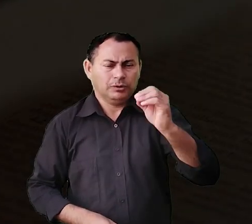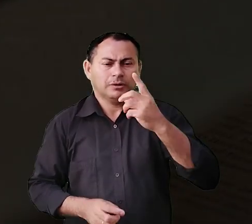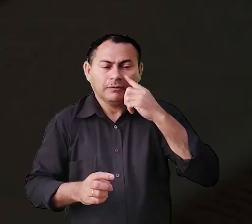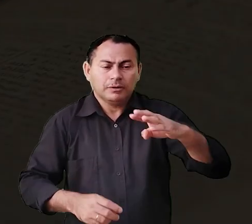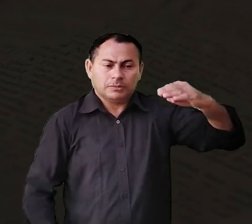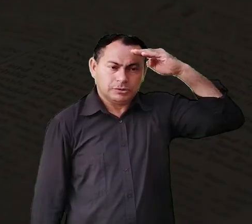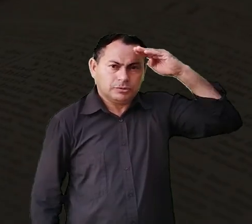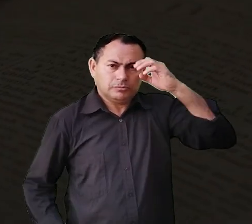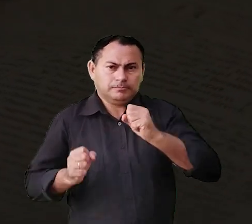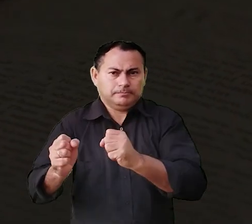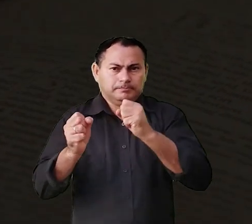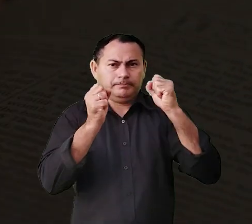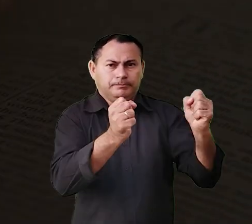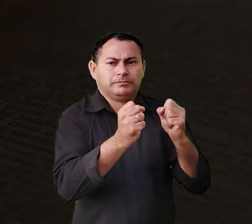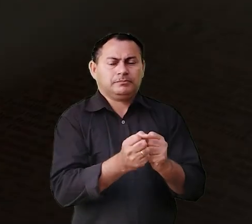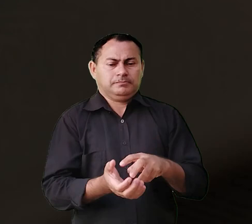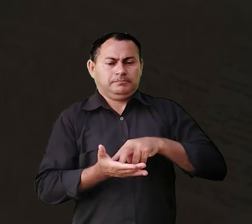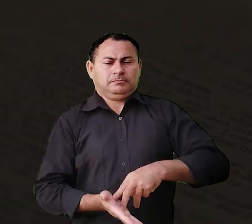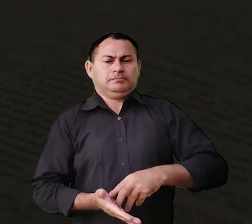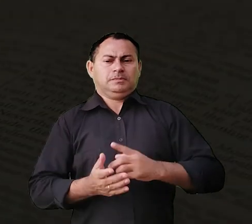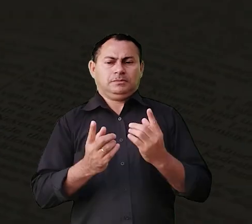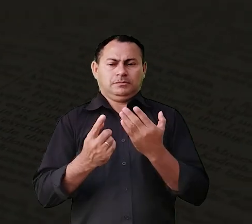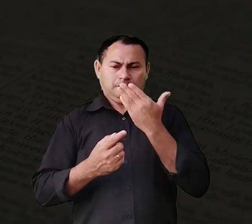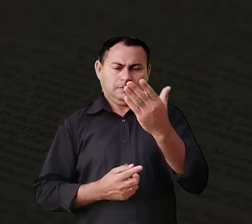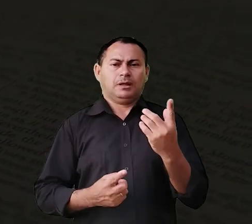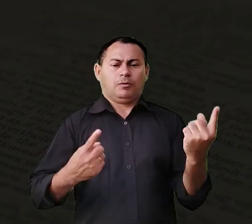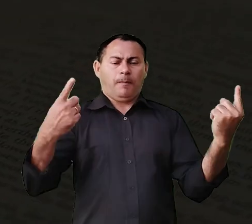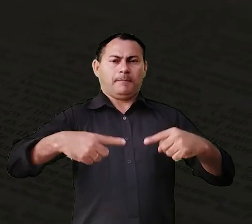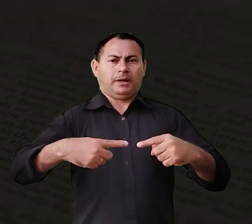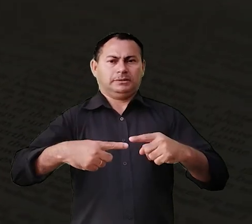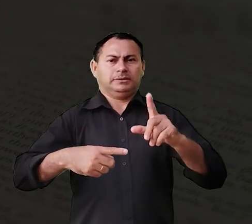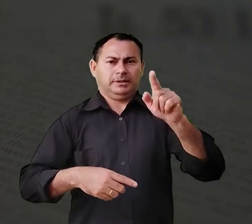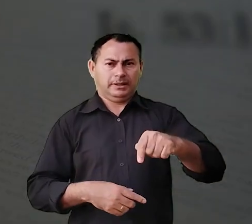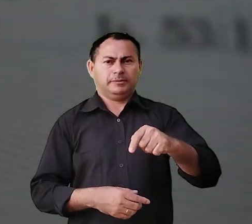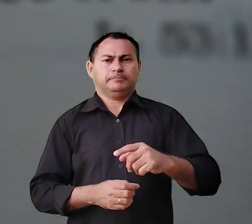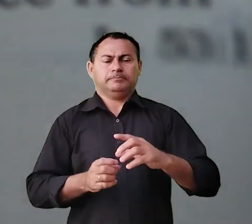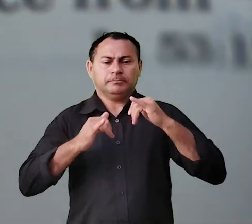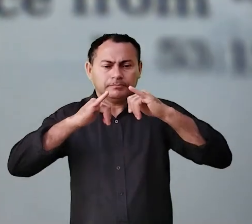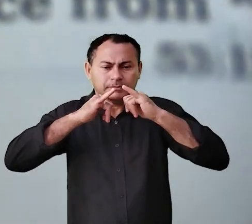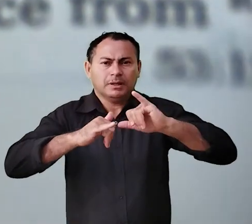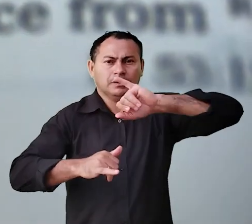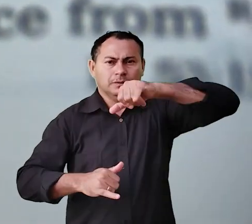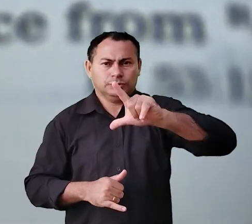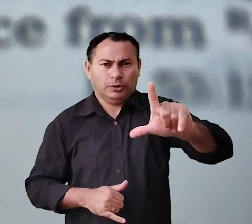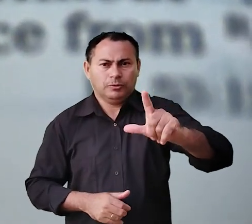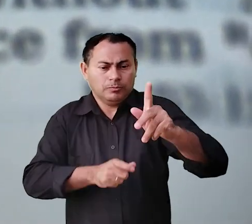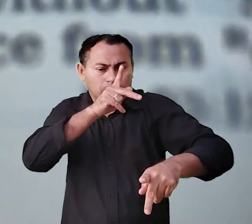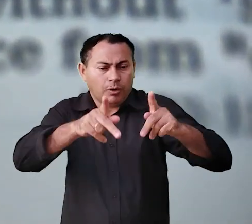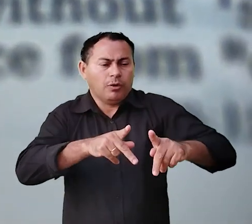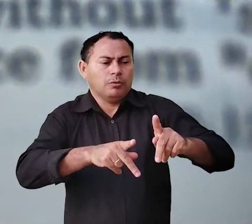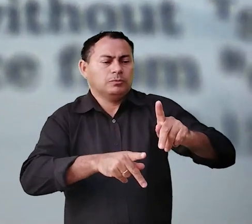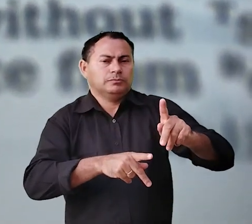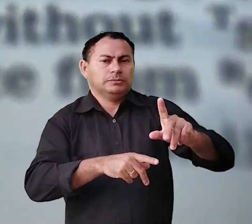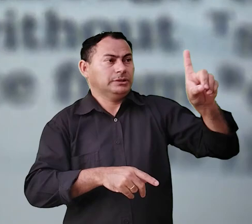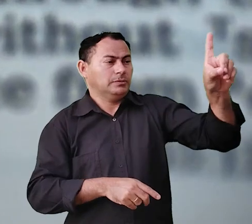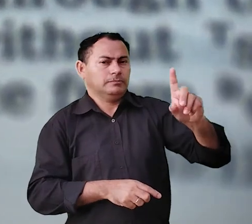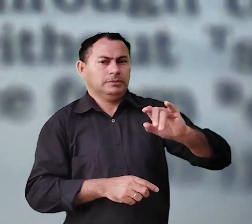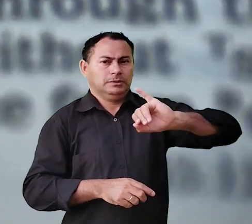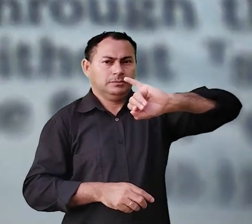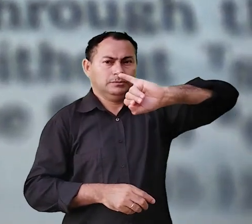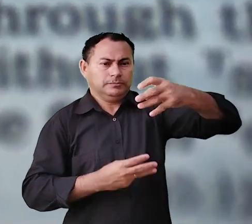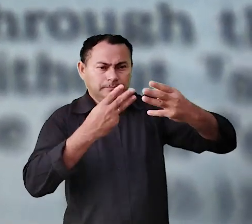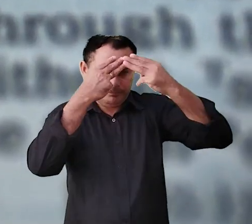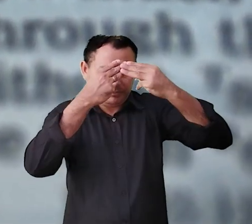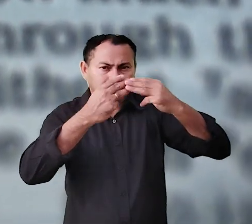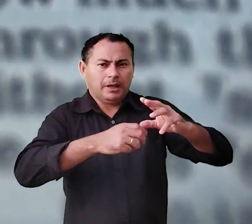restolho, como um exército poderoso em posição de combate. Esta é a pregação de Joel para o povo de Deus em Judá, e a praga